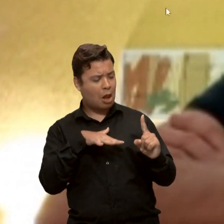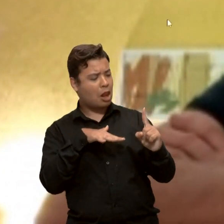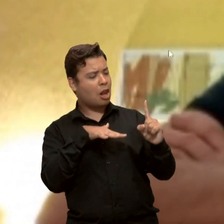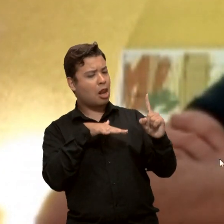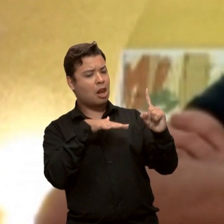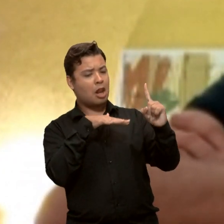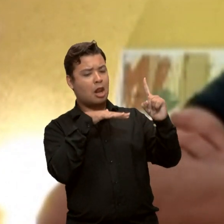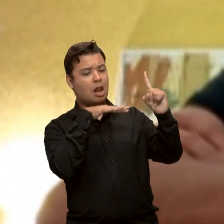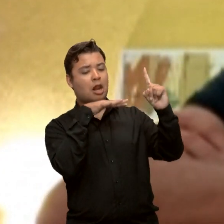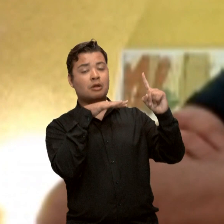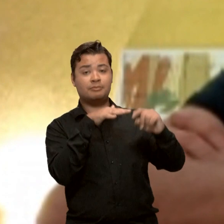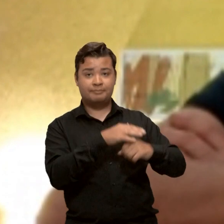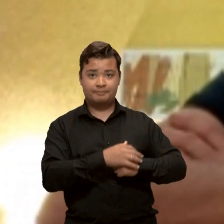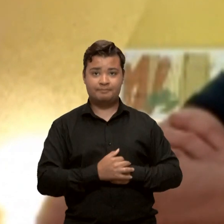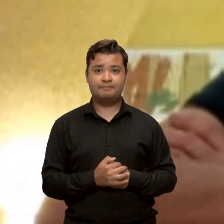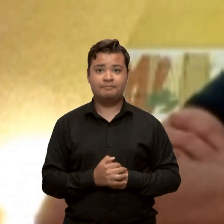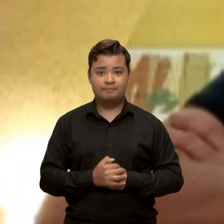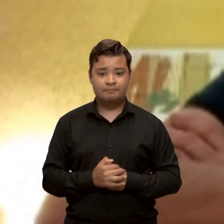que observam.